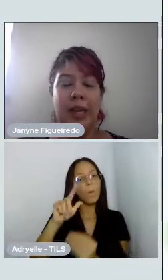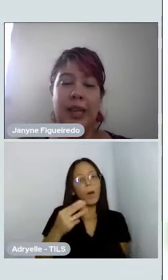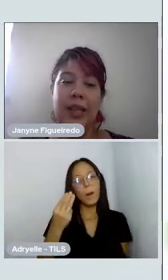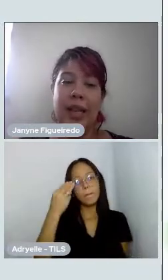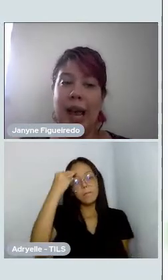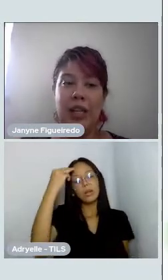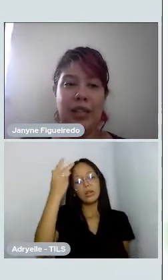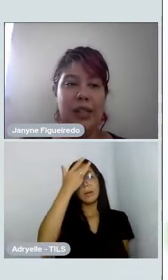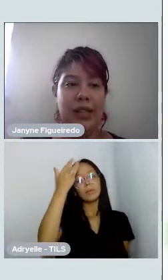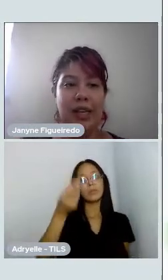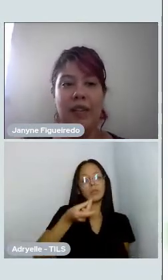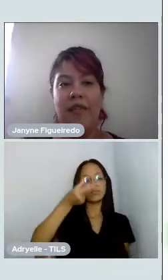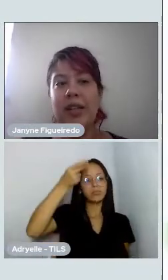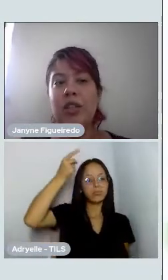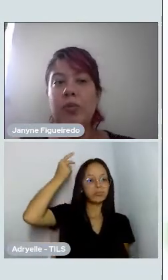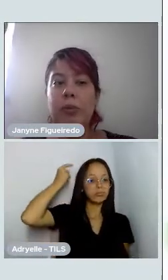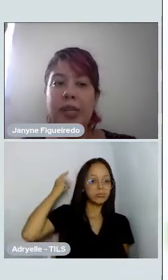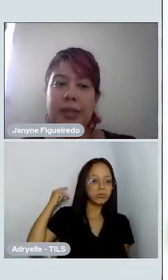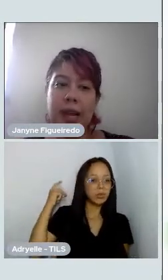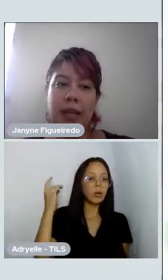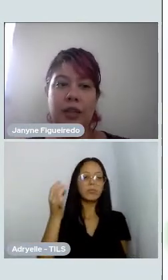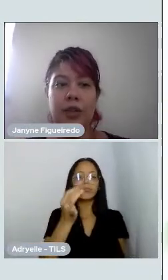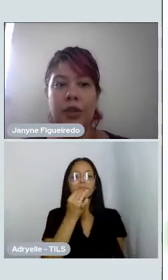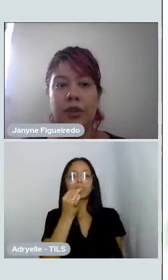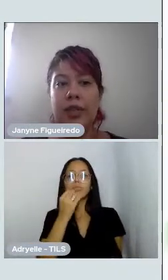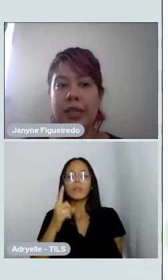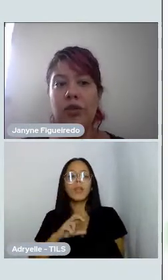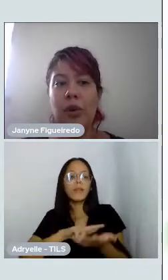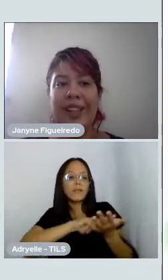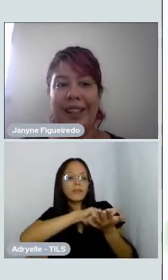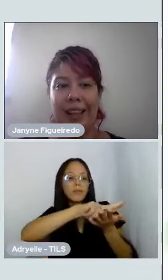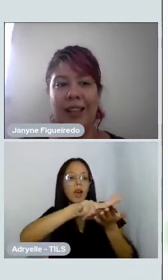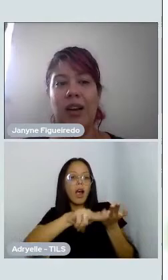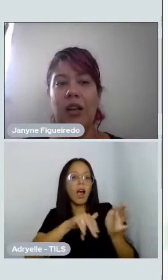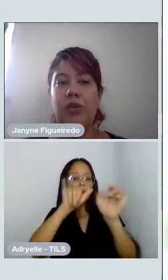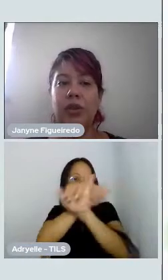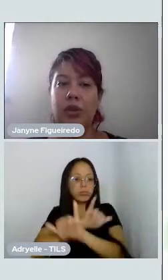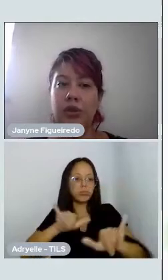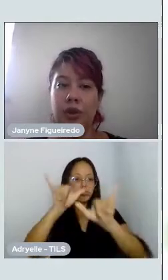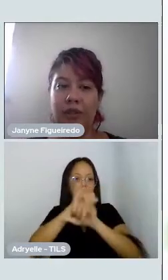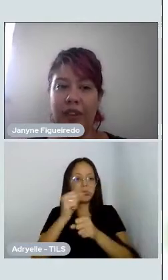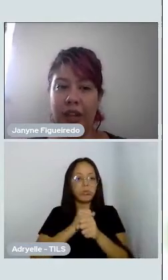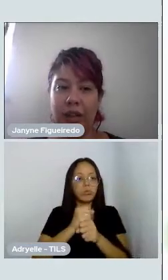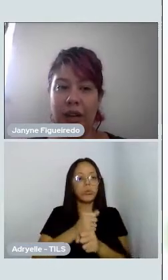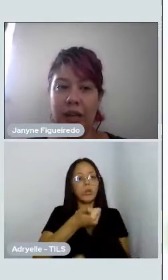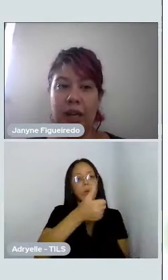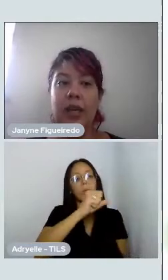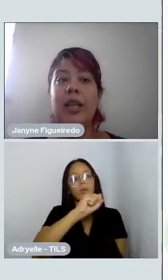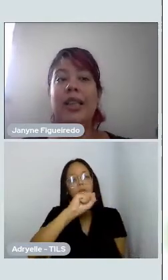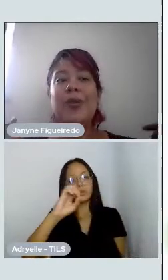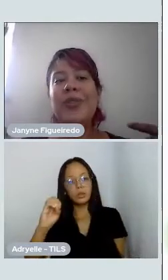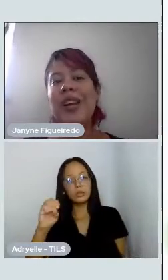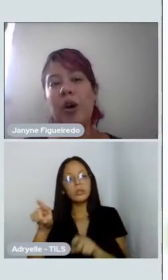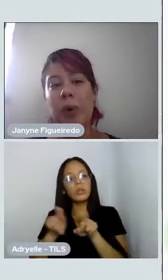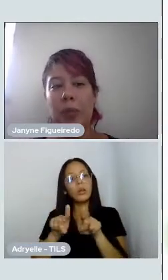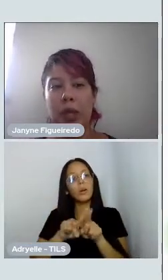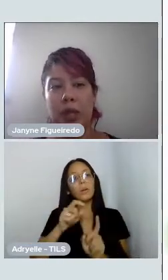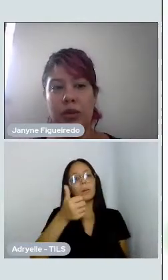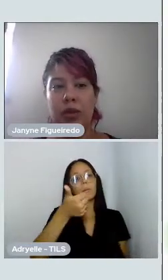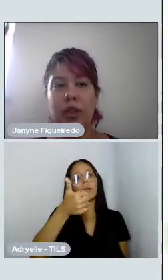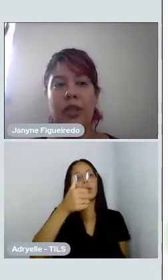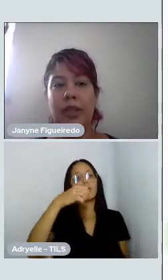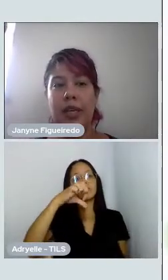exemplo, a gente tinha diversas publicidades dos anos 80 e os anos 90 que não